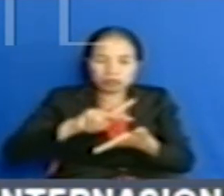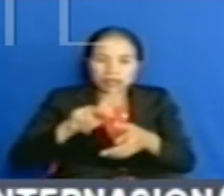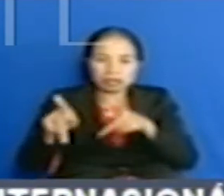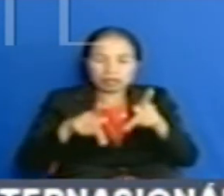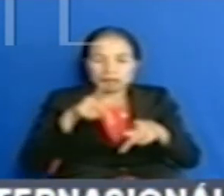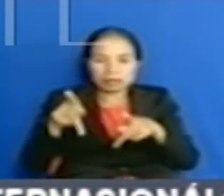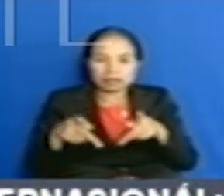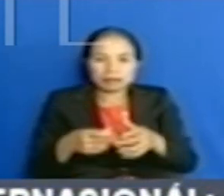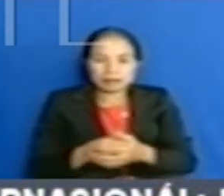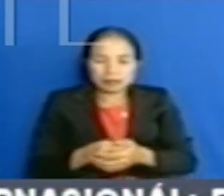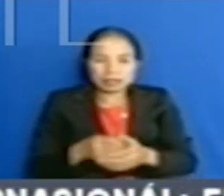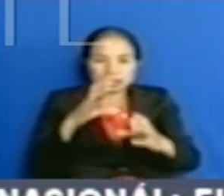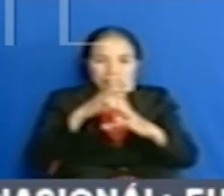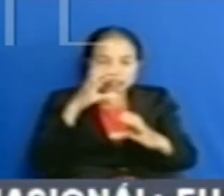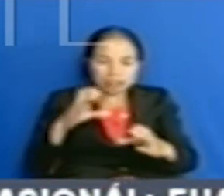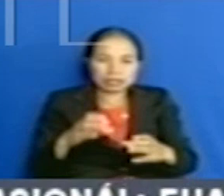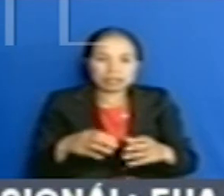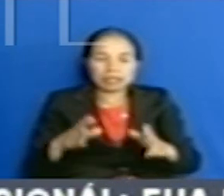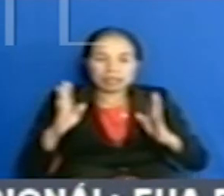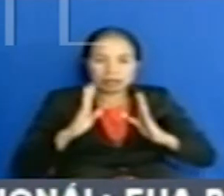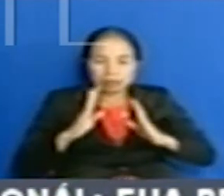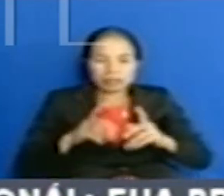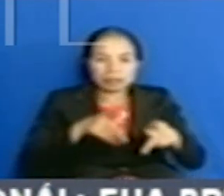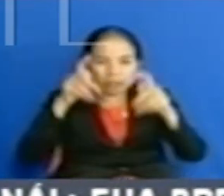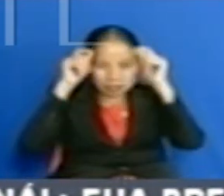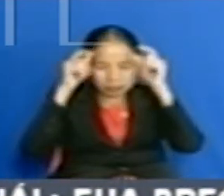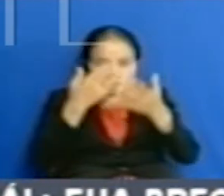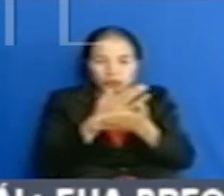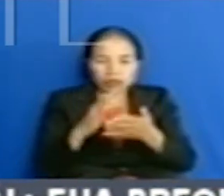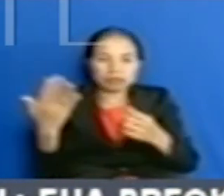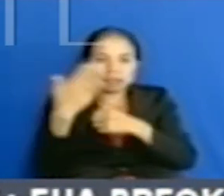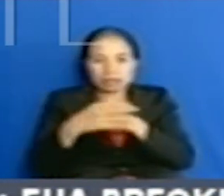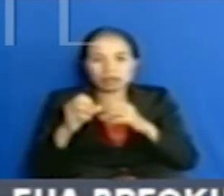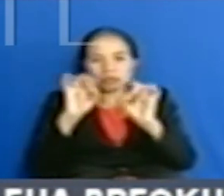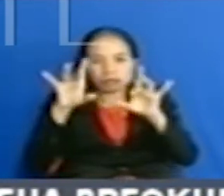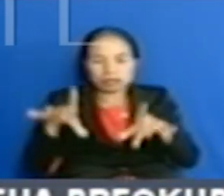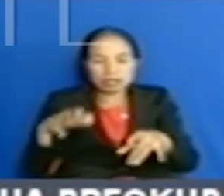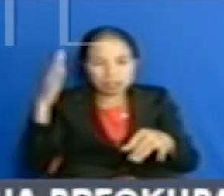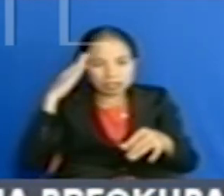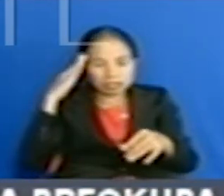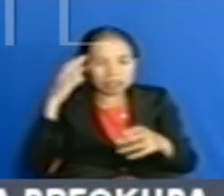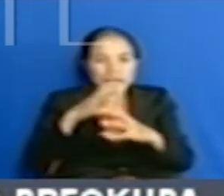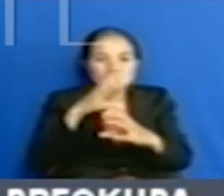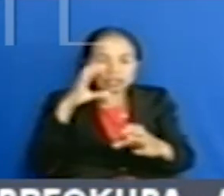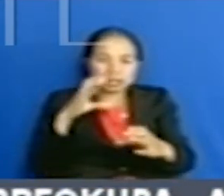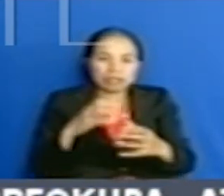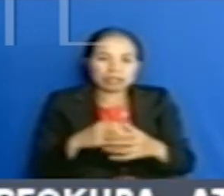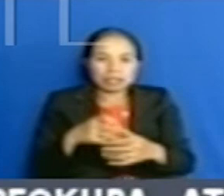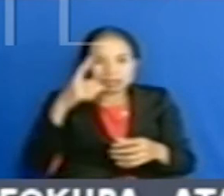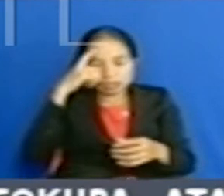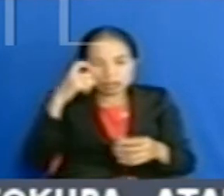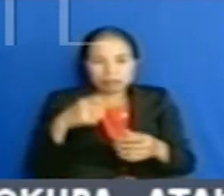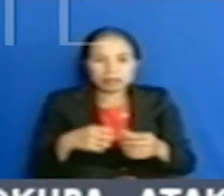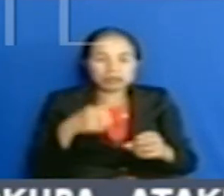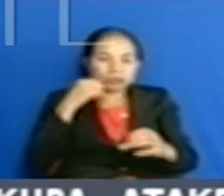Nian. Careta Sirenei, empresa Timoruan Balum Sosa Rucinação Austrália. No considera, careta Socata, tamba condição